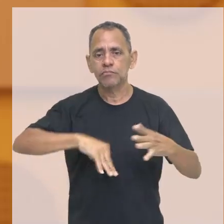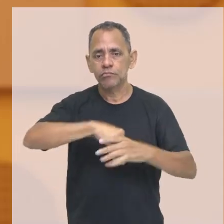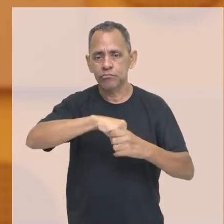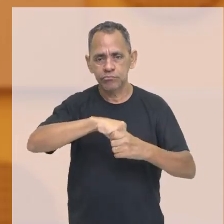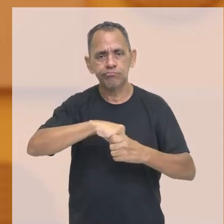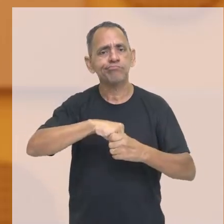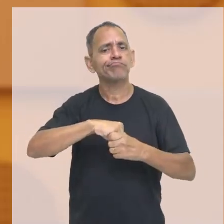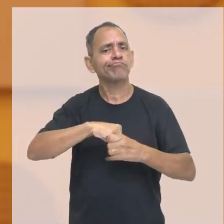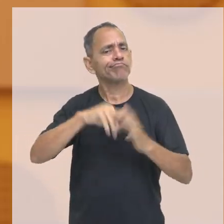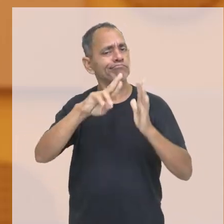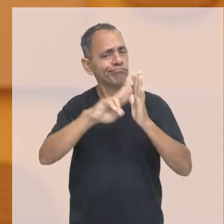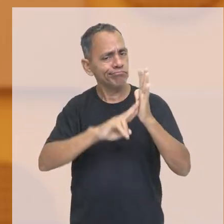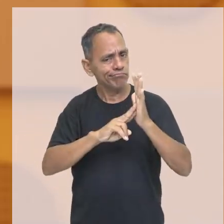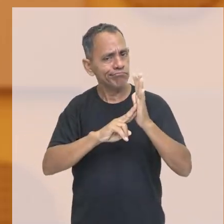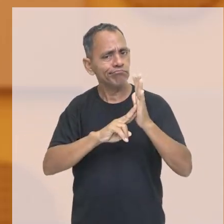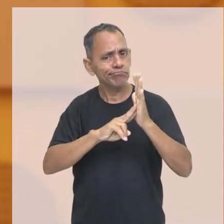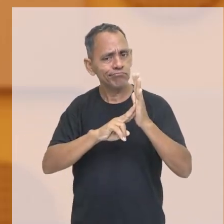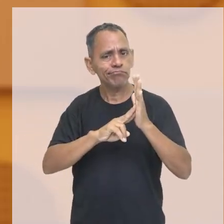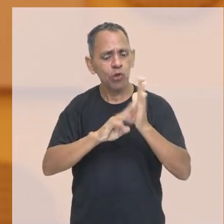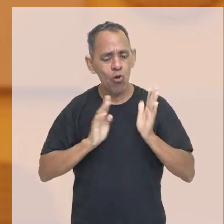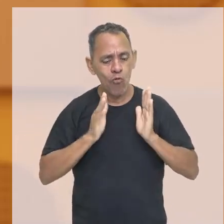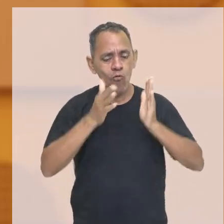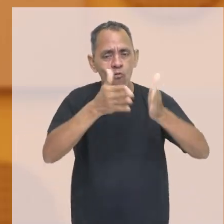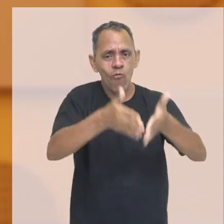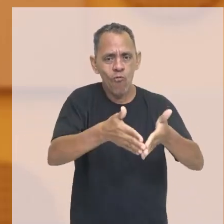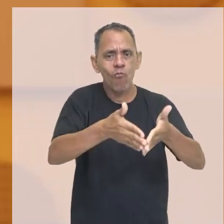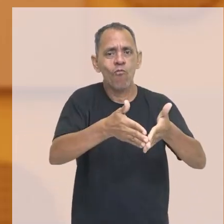conjunto de medidas que visava essa